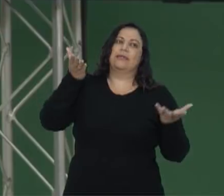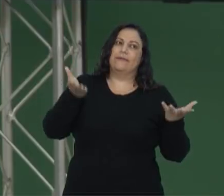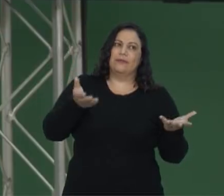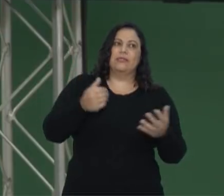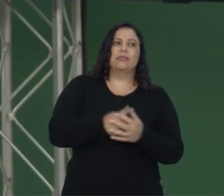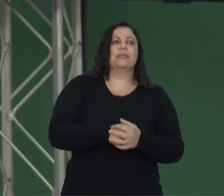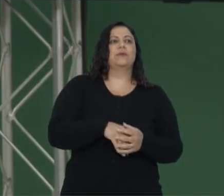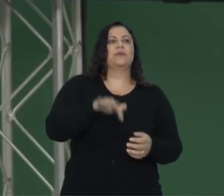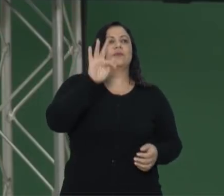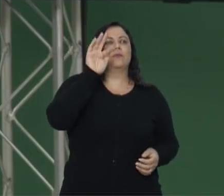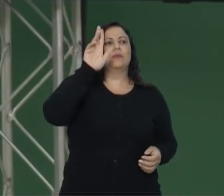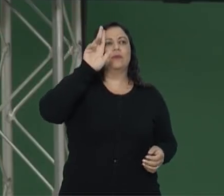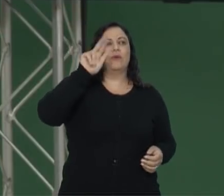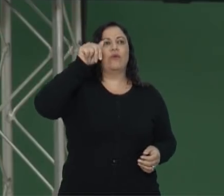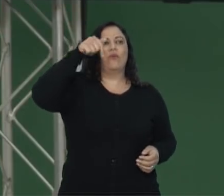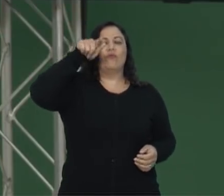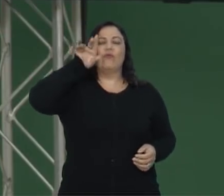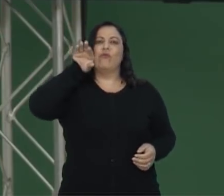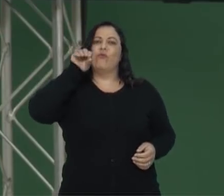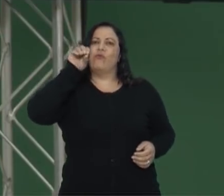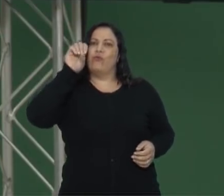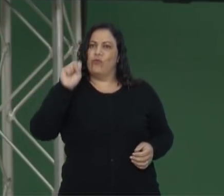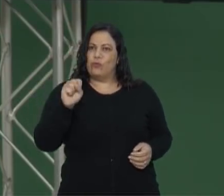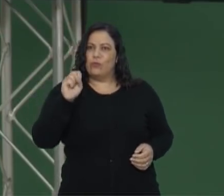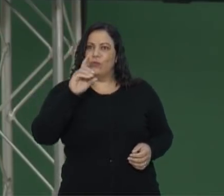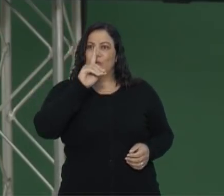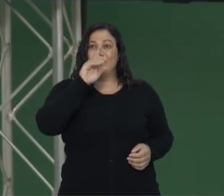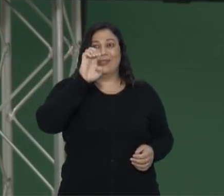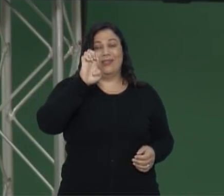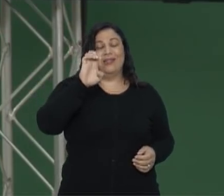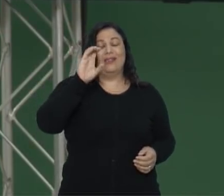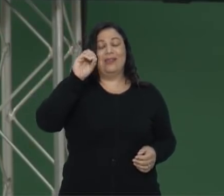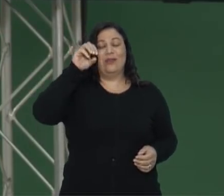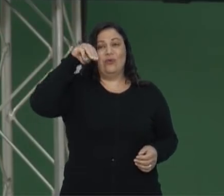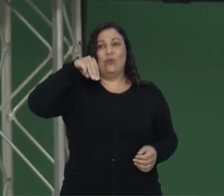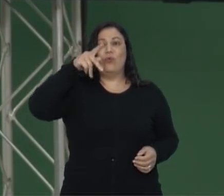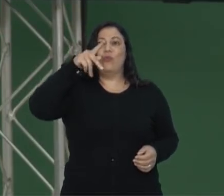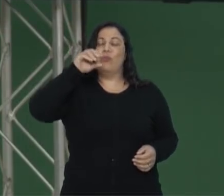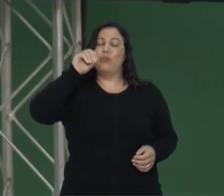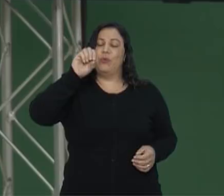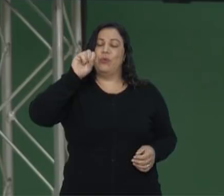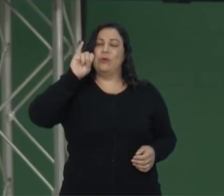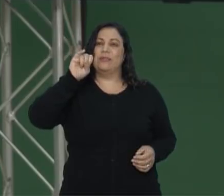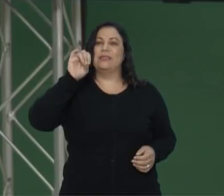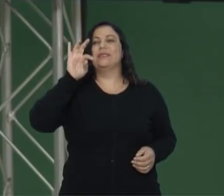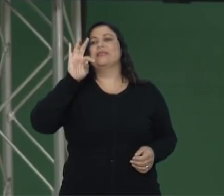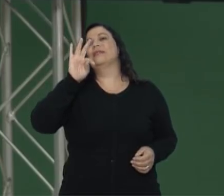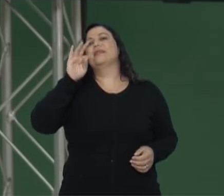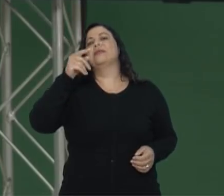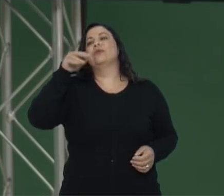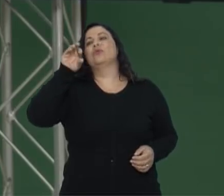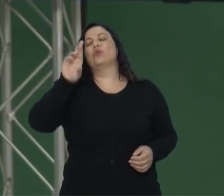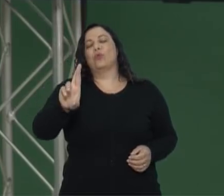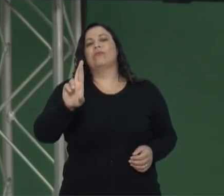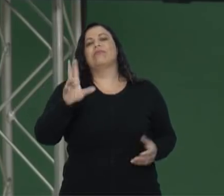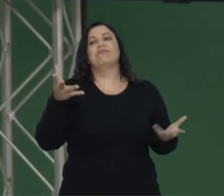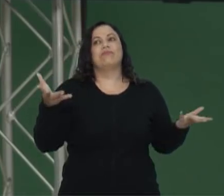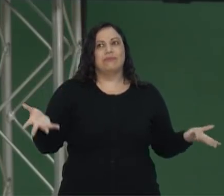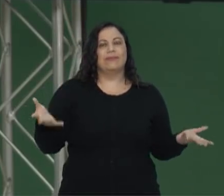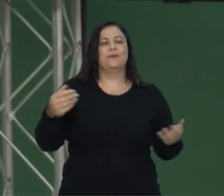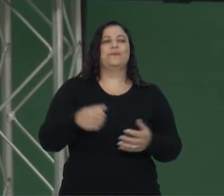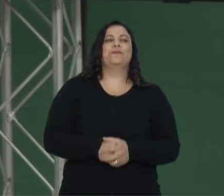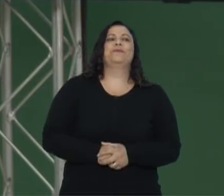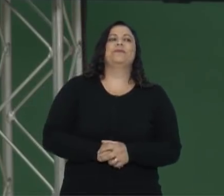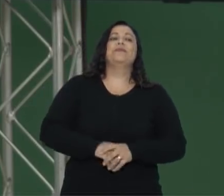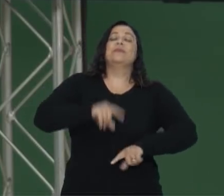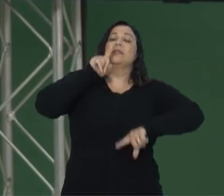e às bactérias, a matéria viva entra em decomposição. Vamos fazer uma outra